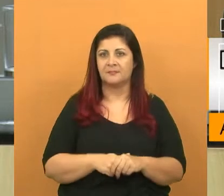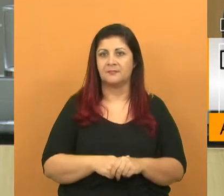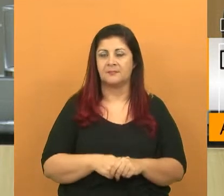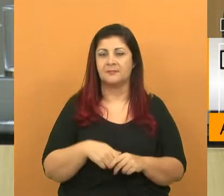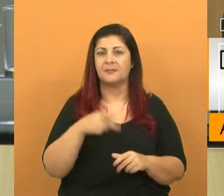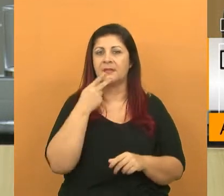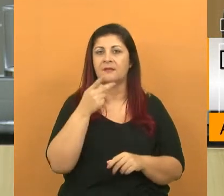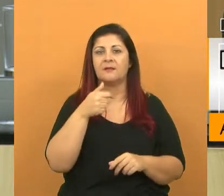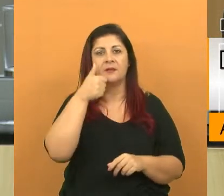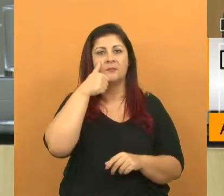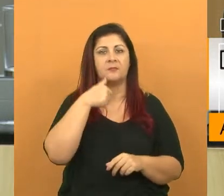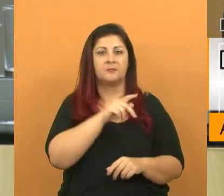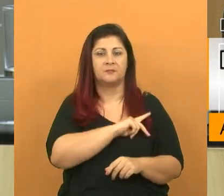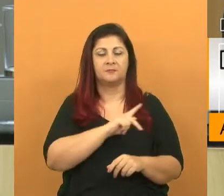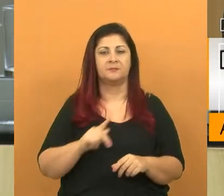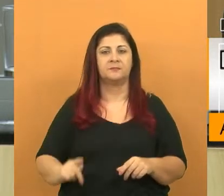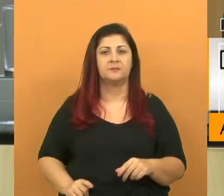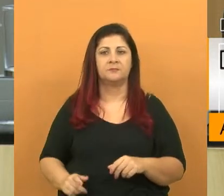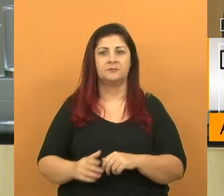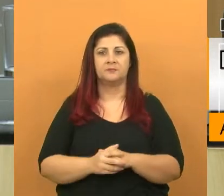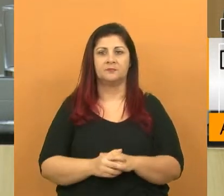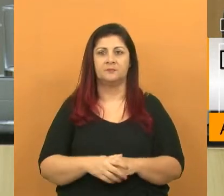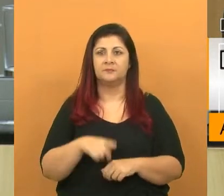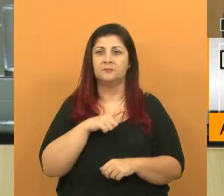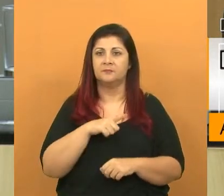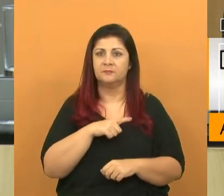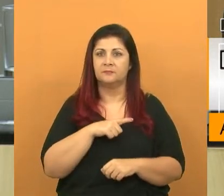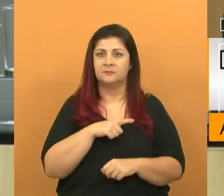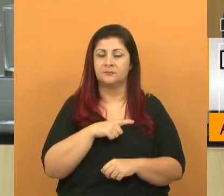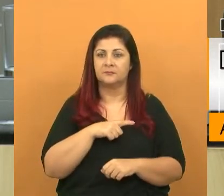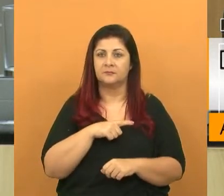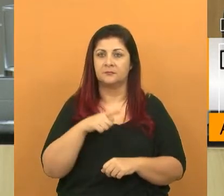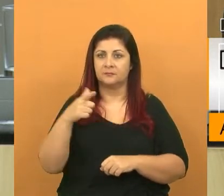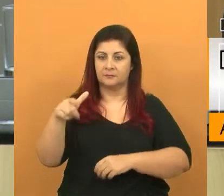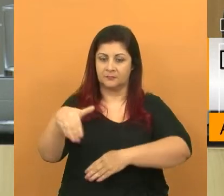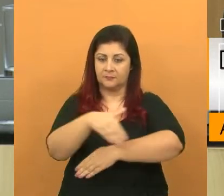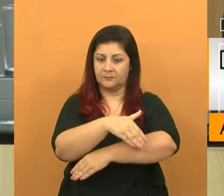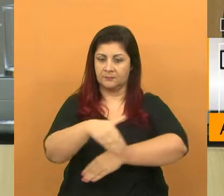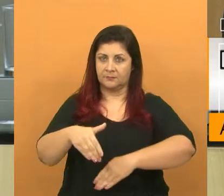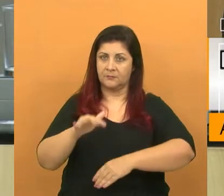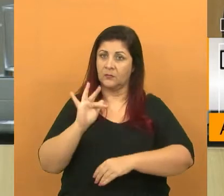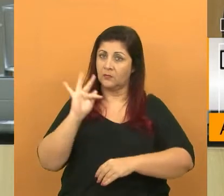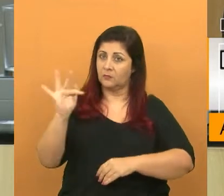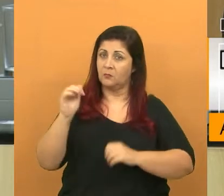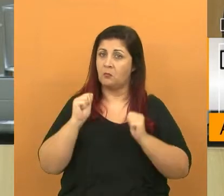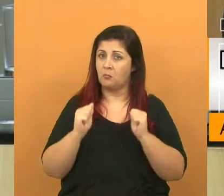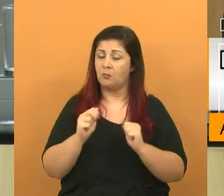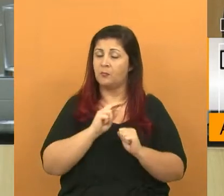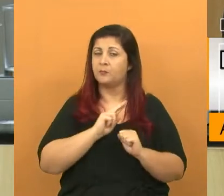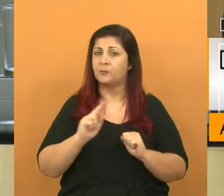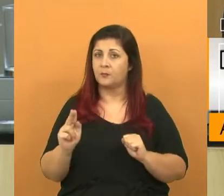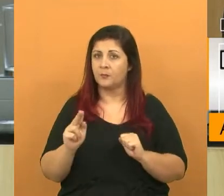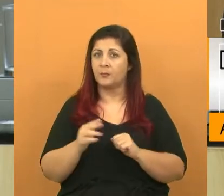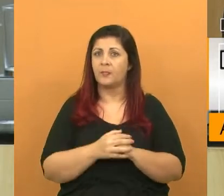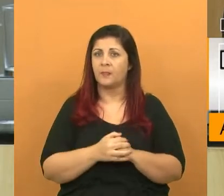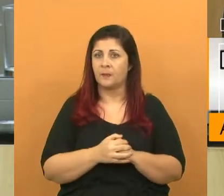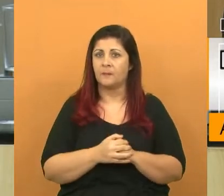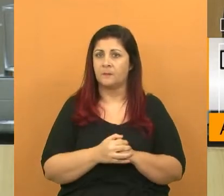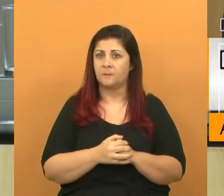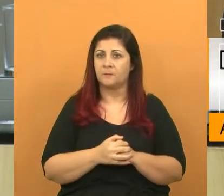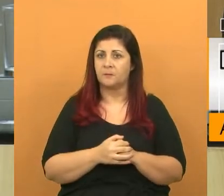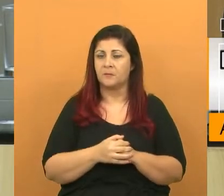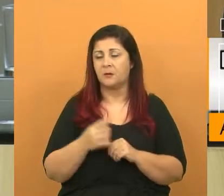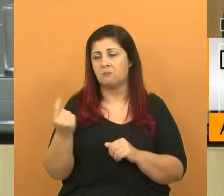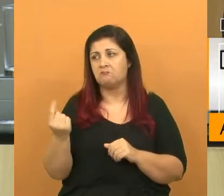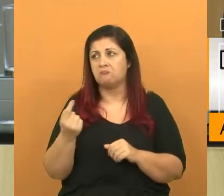à presidente que temos ali ainda uma avenida que poderá ser denominada é recebendo a homenagem de uma